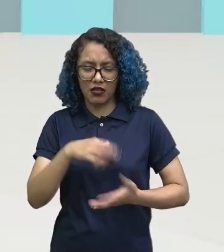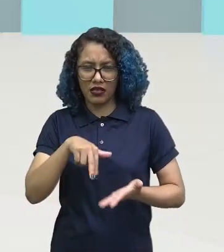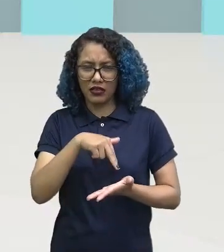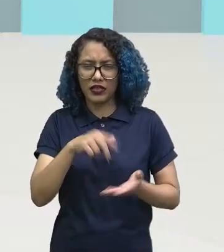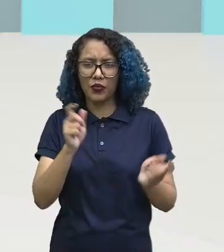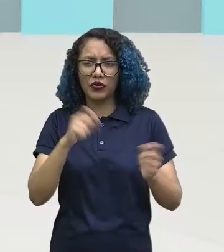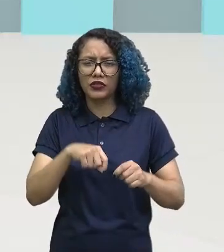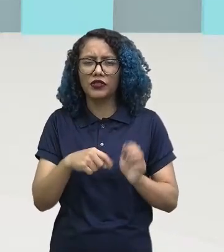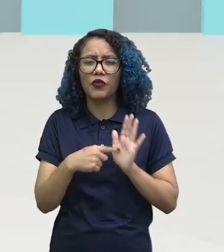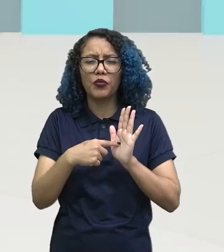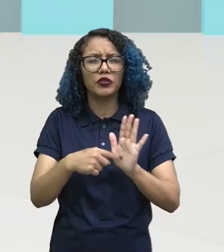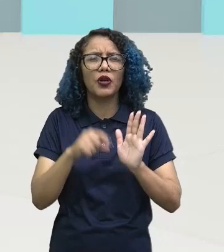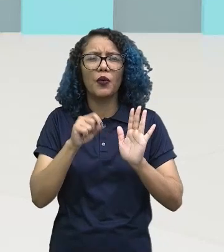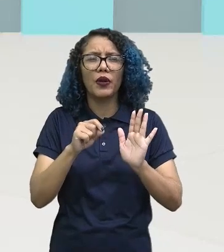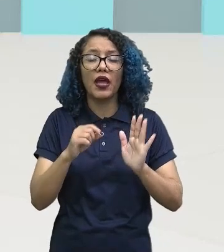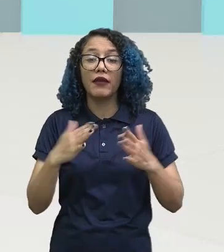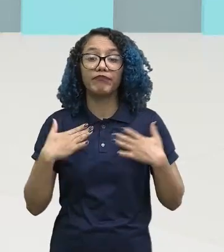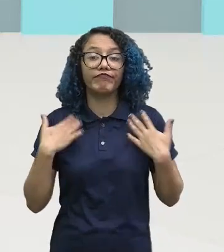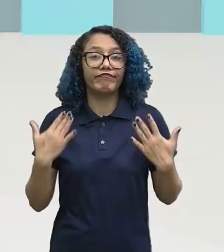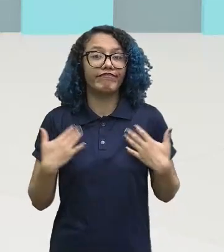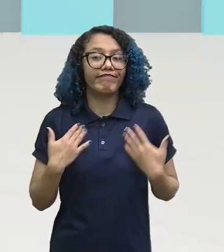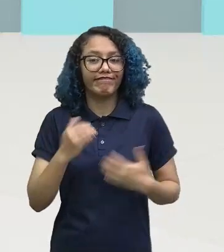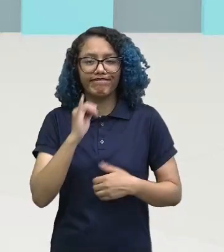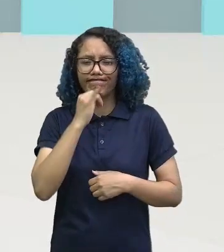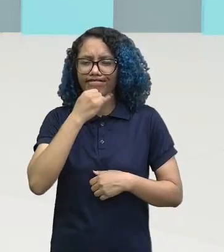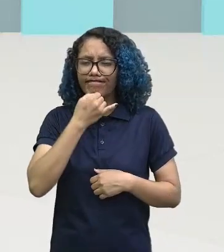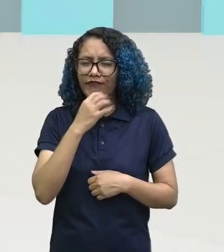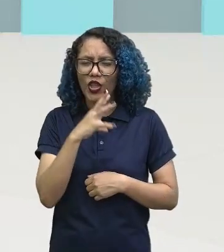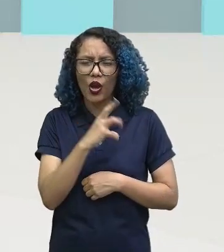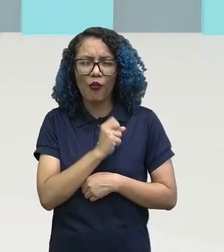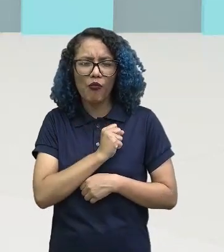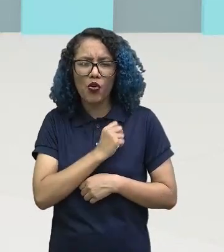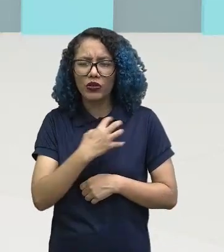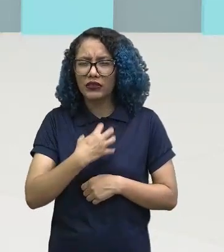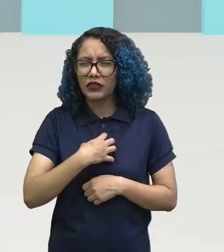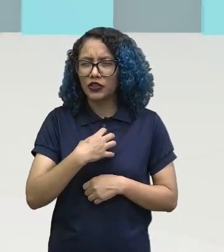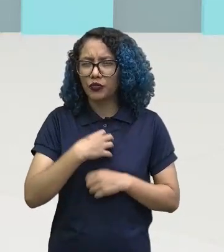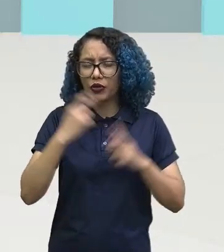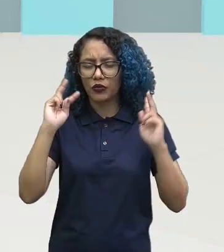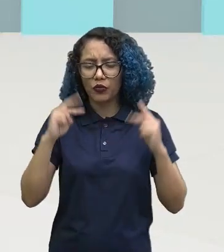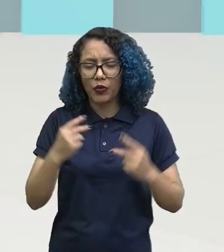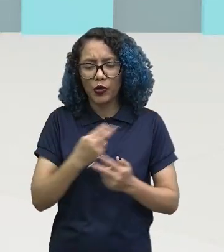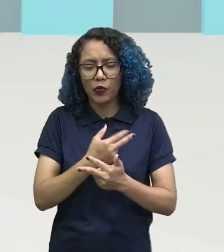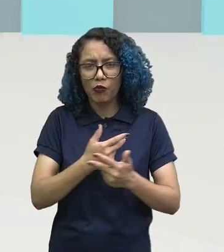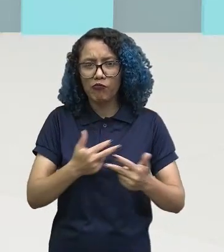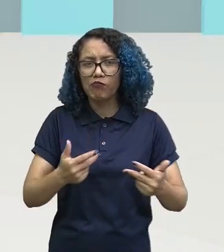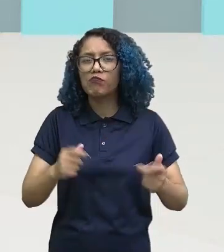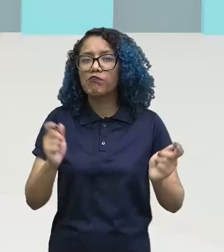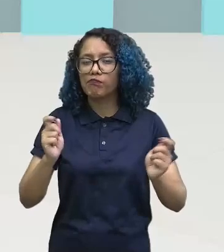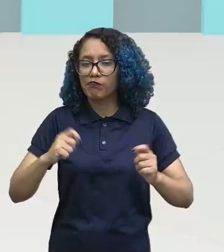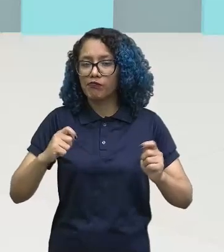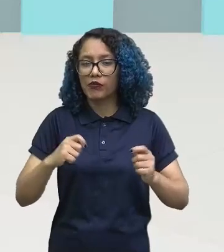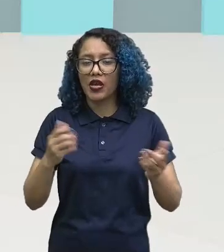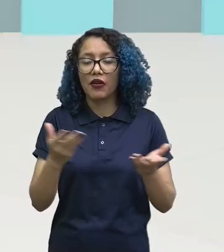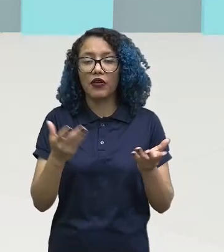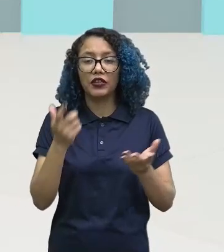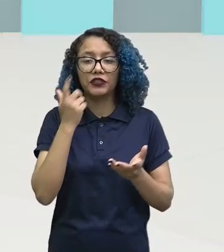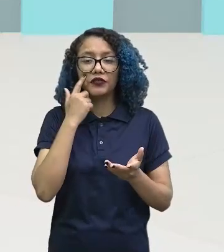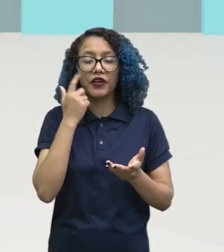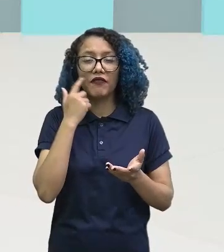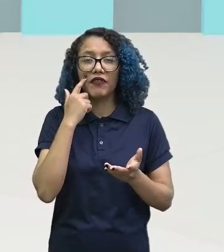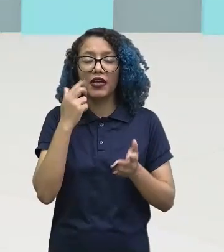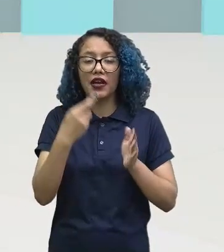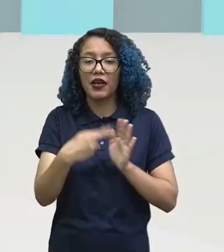tristeza, o amor e outros sentimentos humanos. Vamos conhecer a representação da